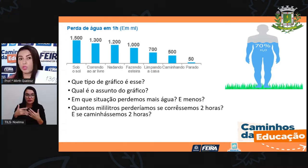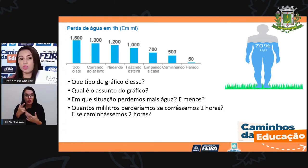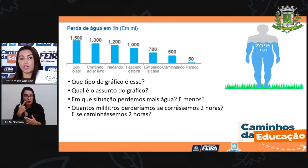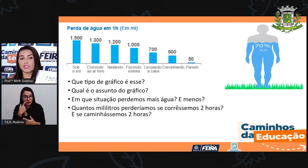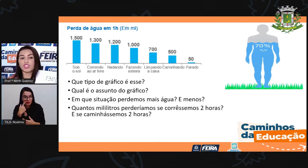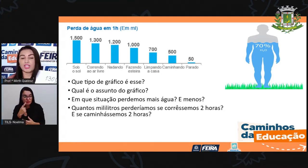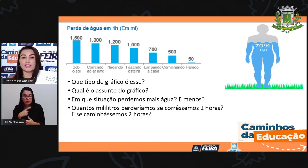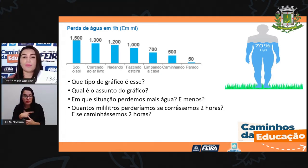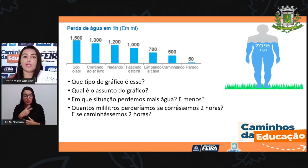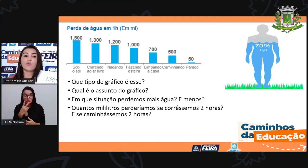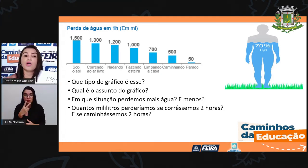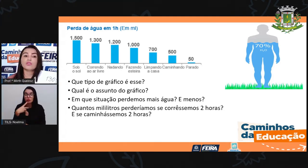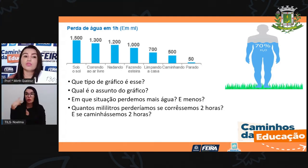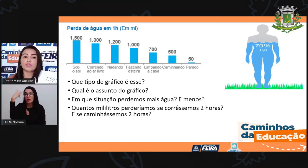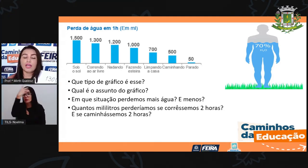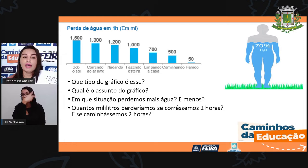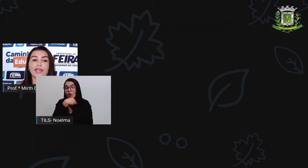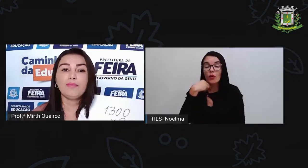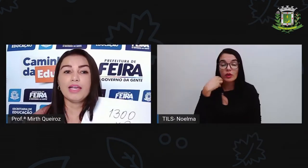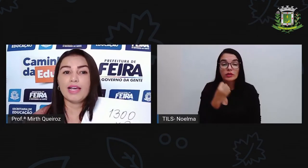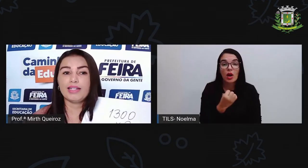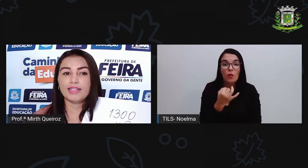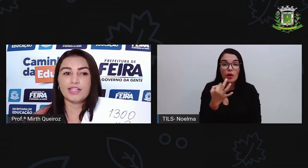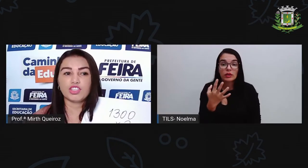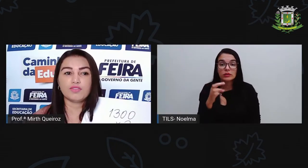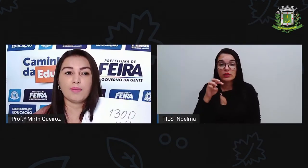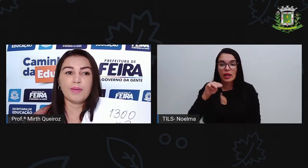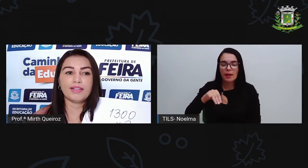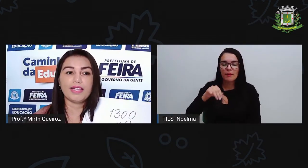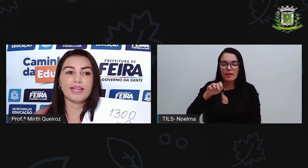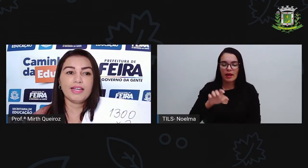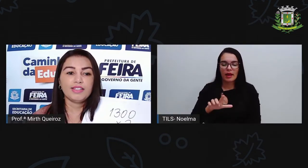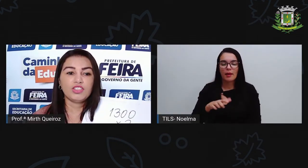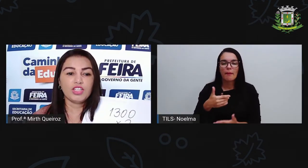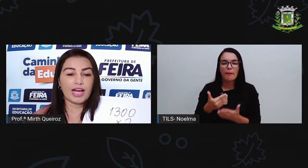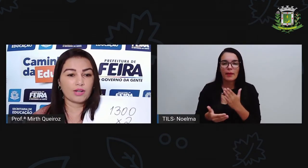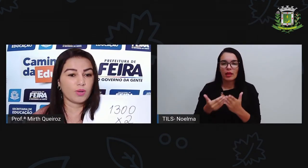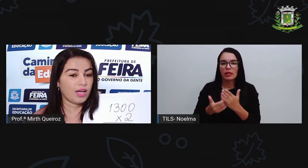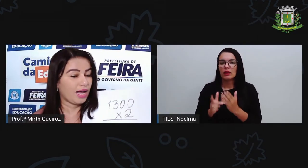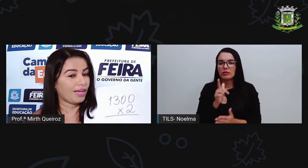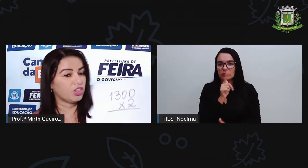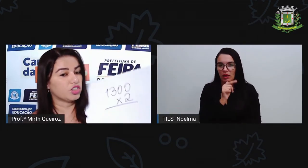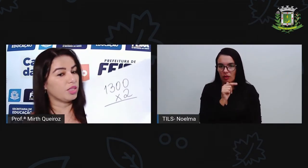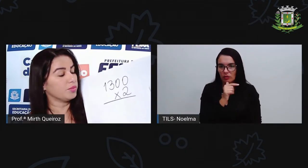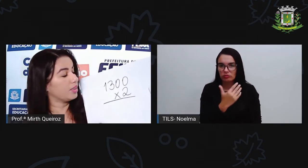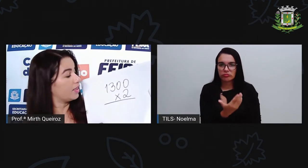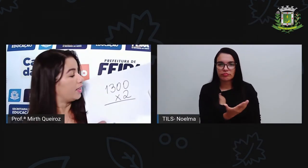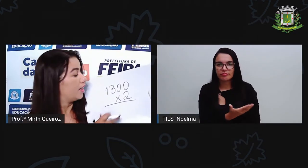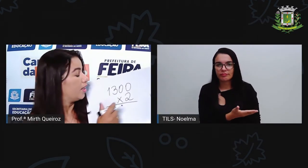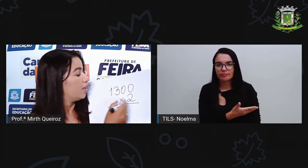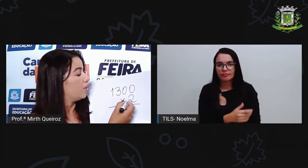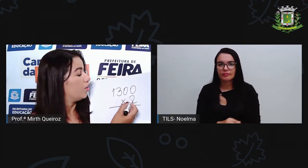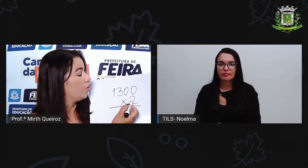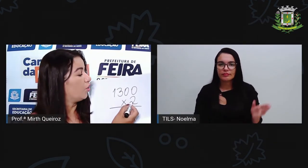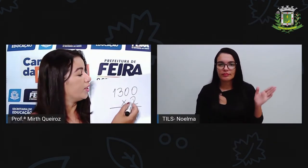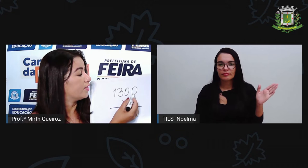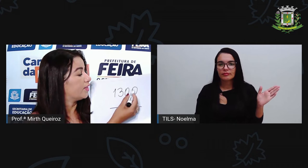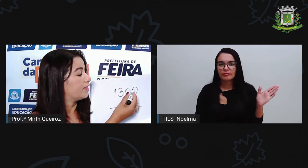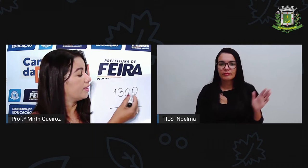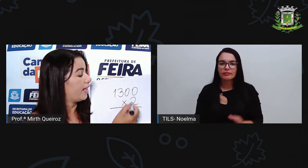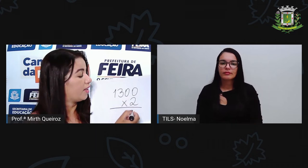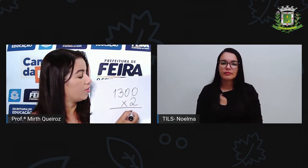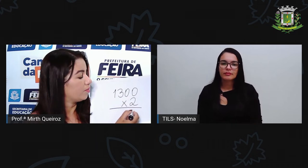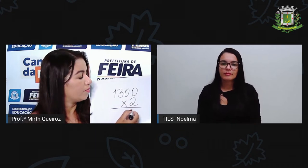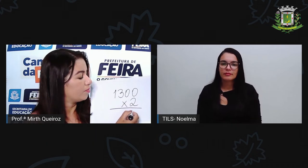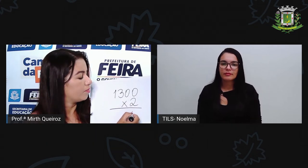em 2 horas a gente quer saber quantos ml aí a gente vai perder de água. Aí nós temos aqui 2